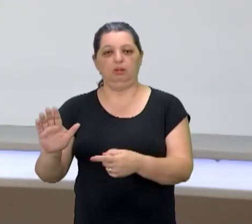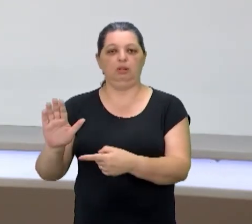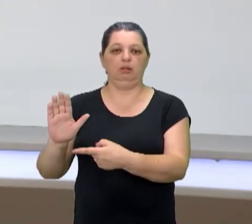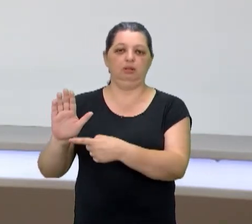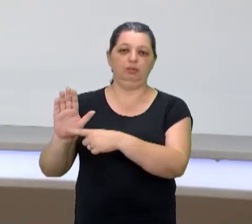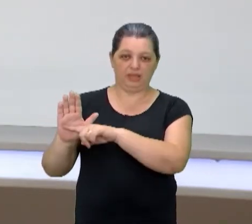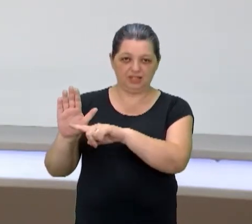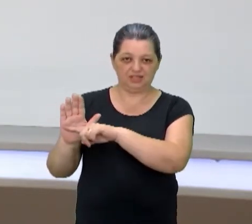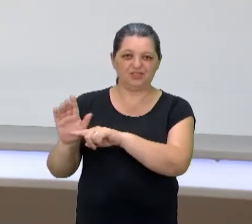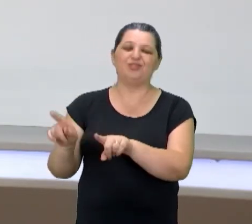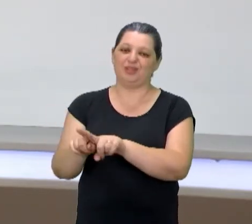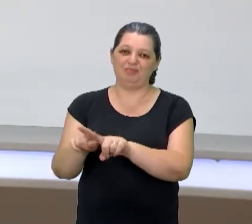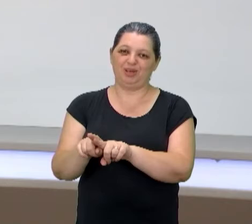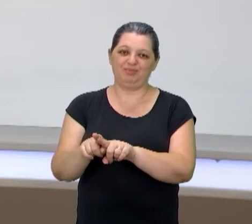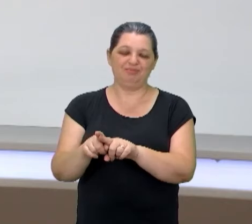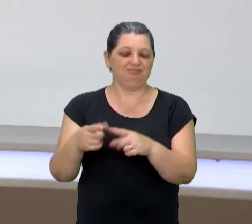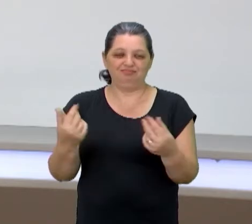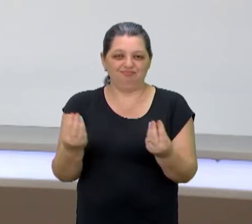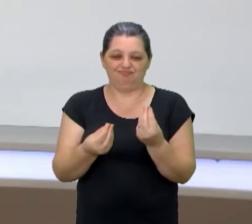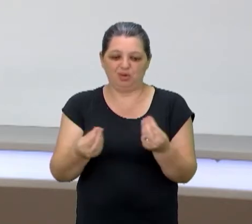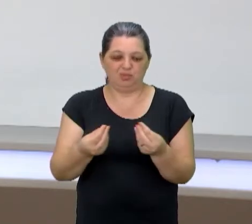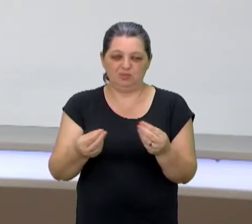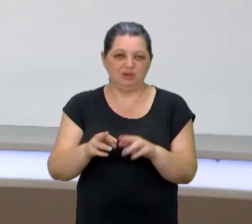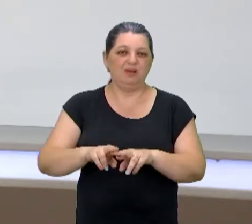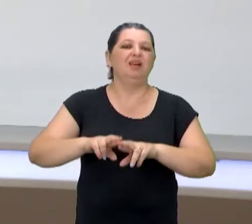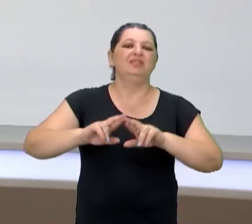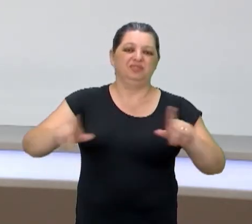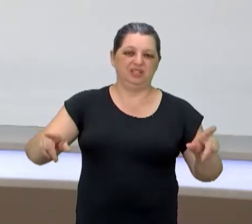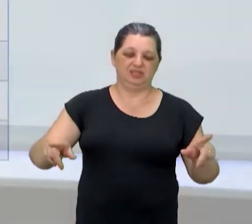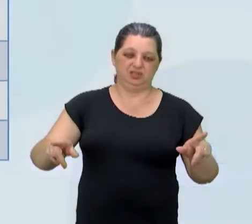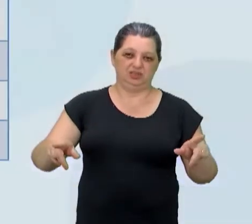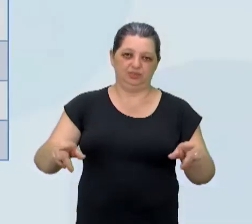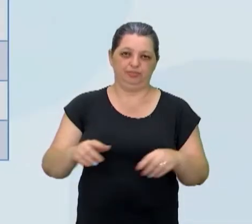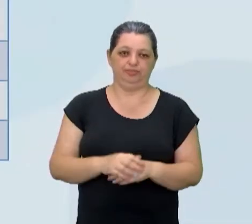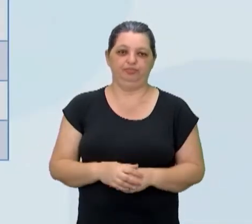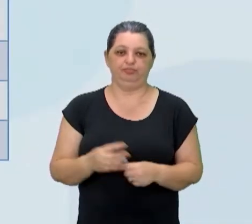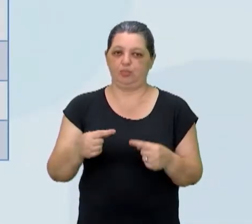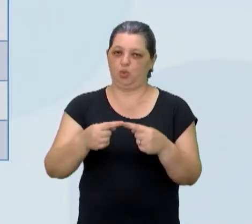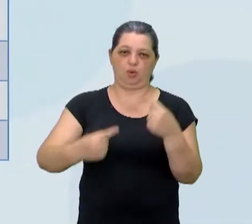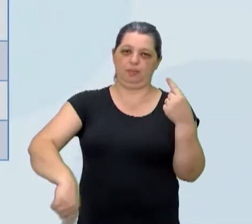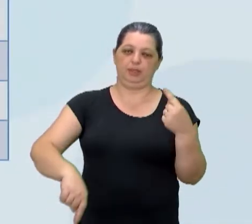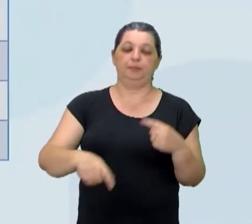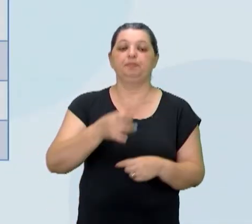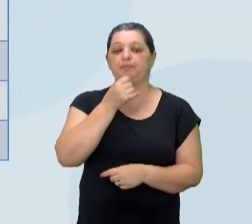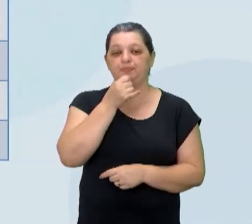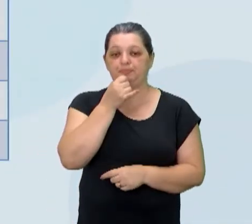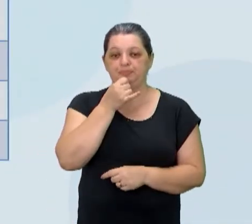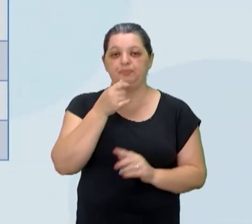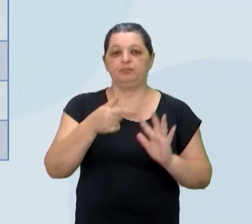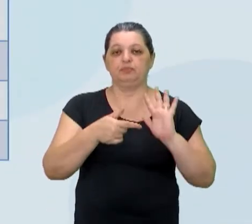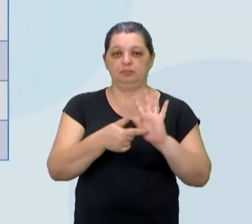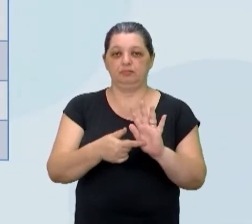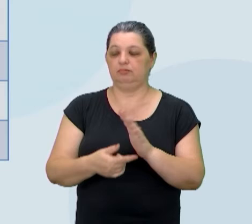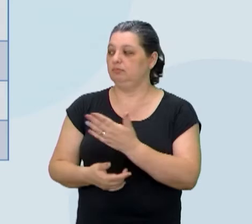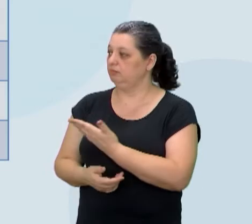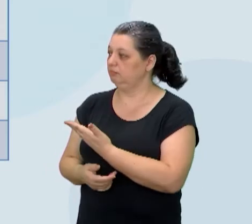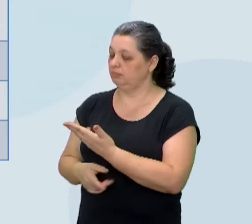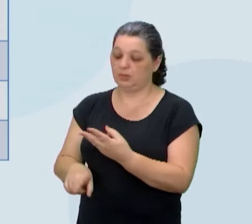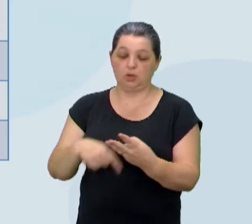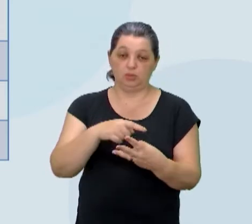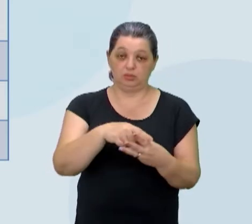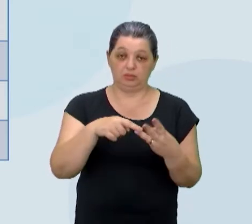os dois juntos não formam polo. Aí eu tenho para vocês um exemplo dos três,